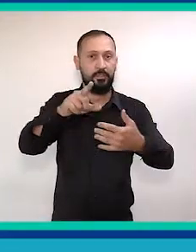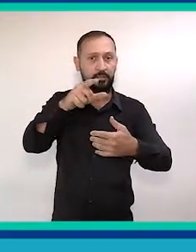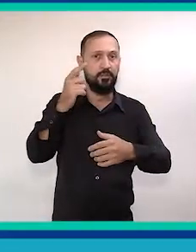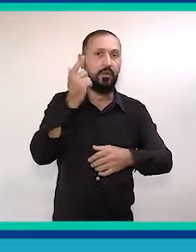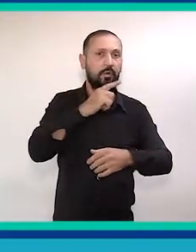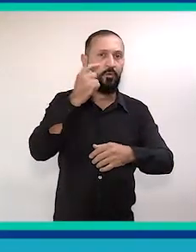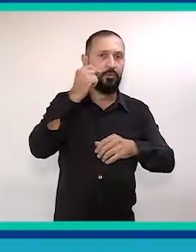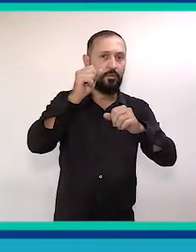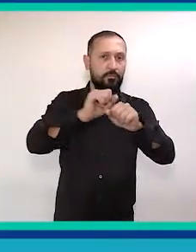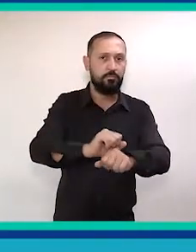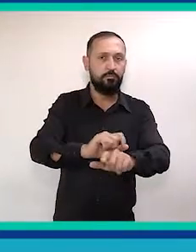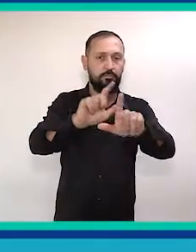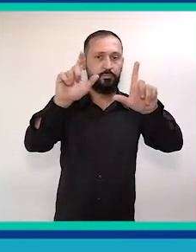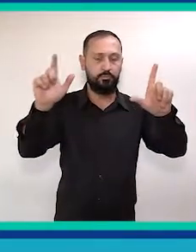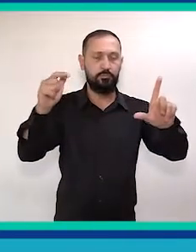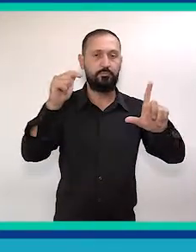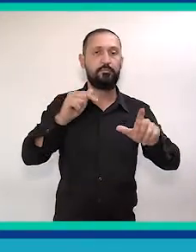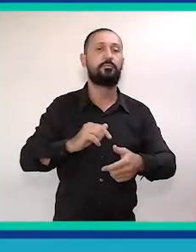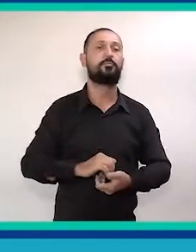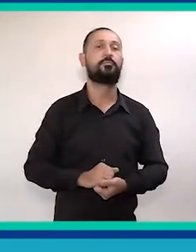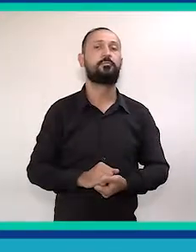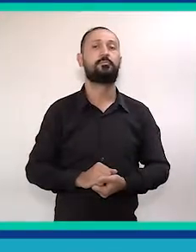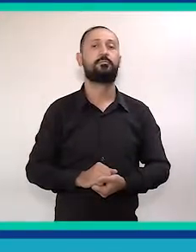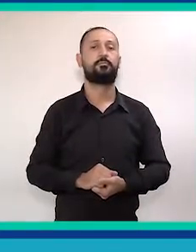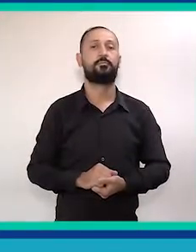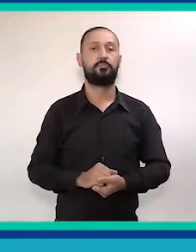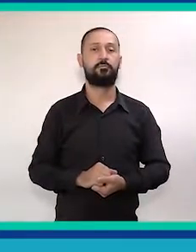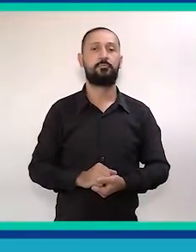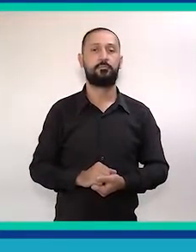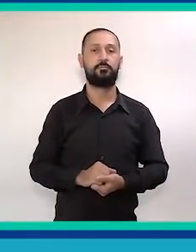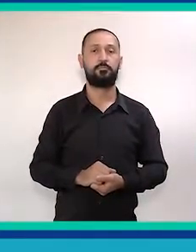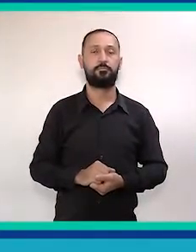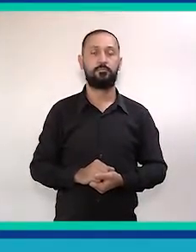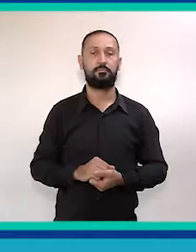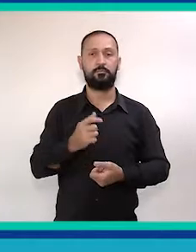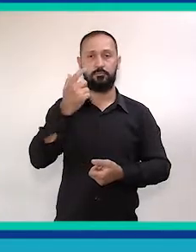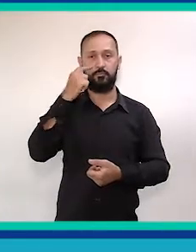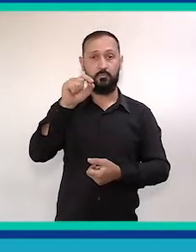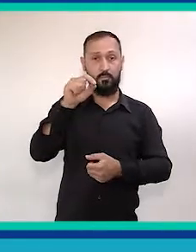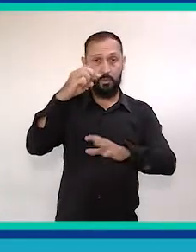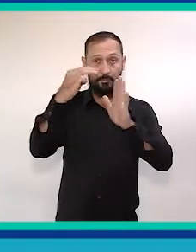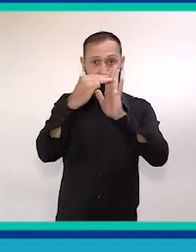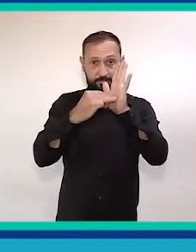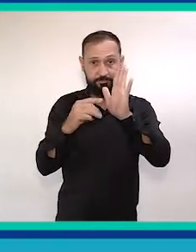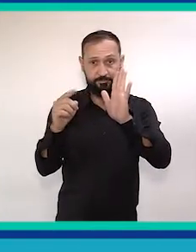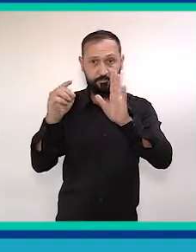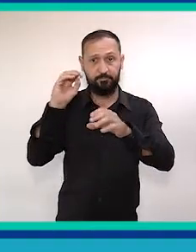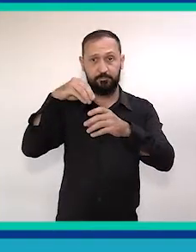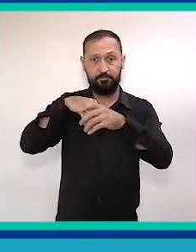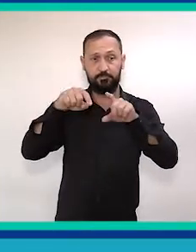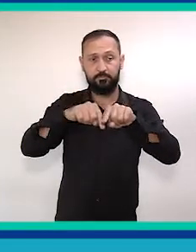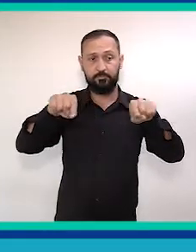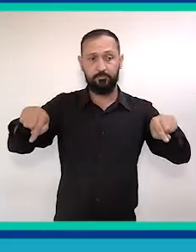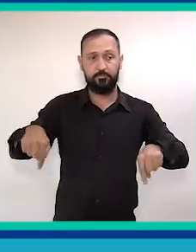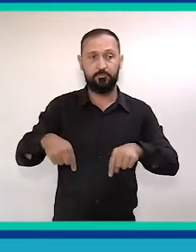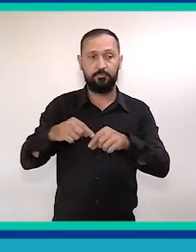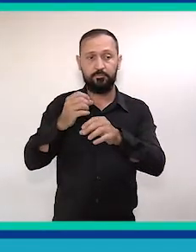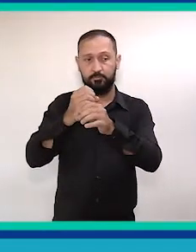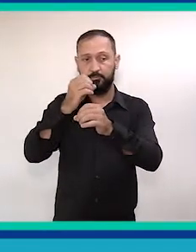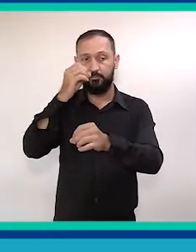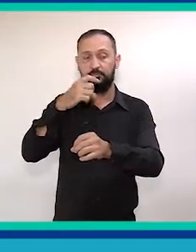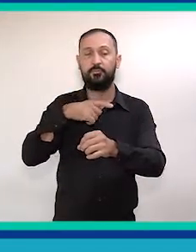poder explicar melhor, se você puder colocar aí no meu celular... Claro, vamos lá. Então, Thiago, a cromatografia no laboratório, ela